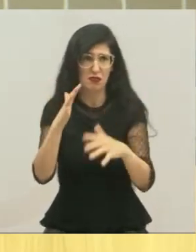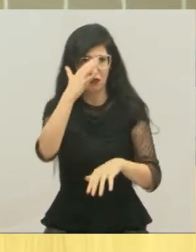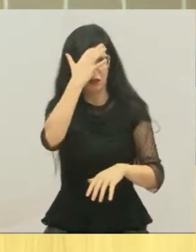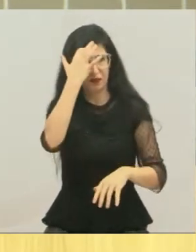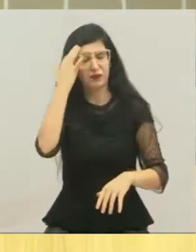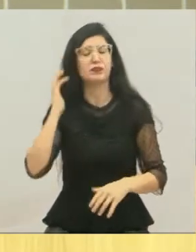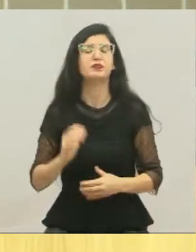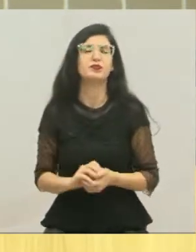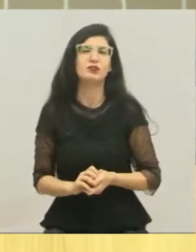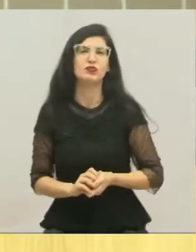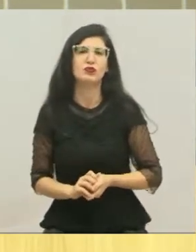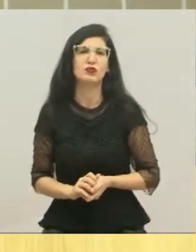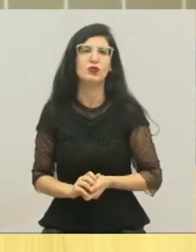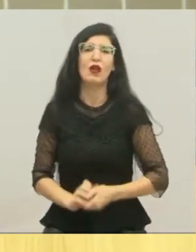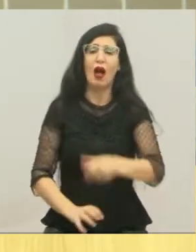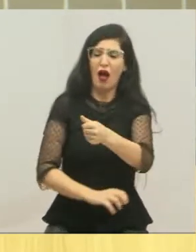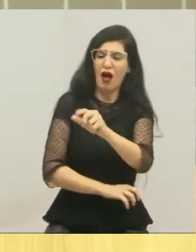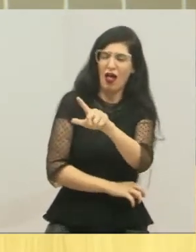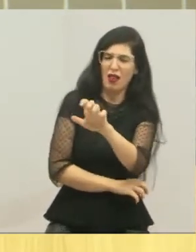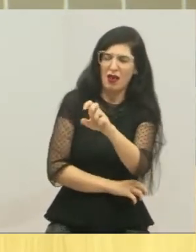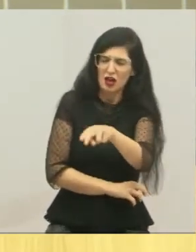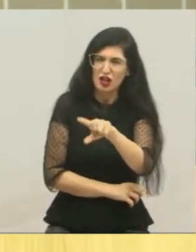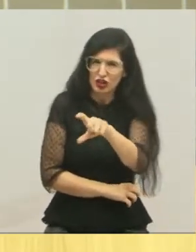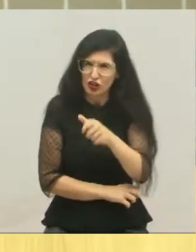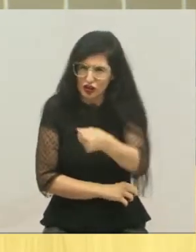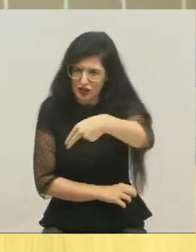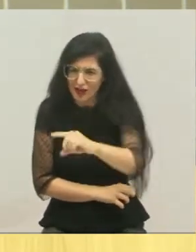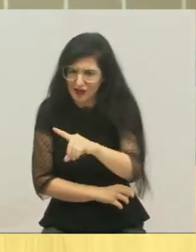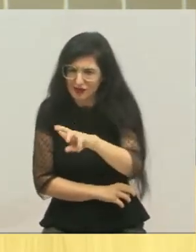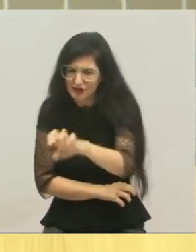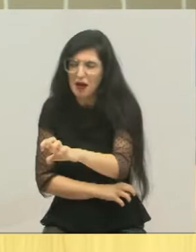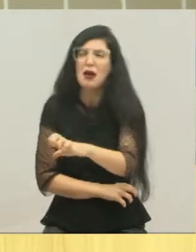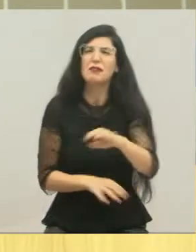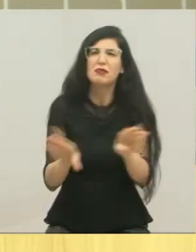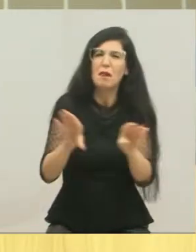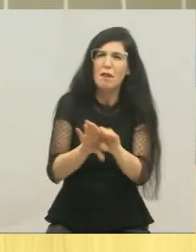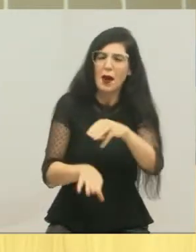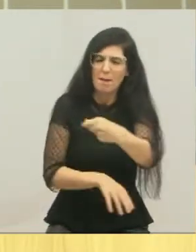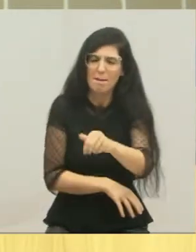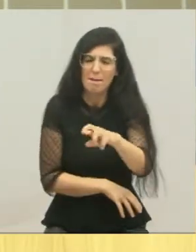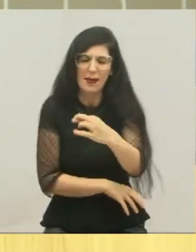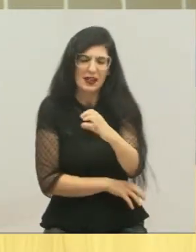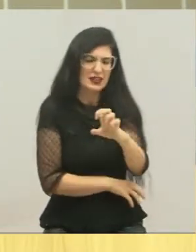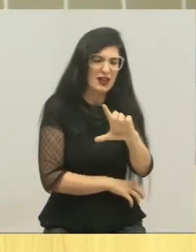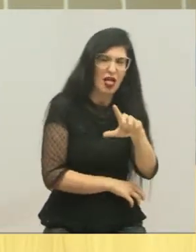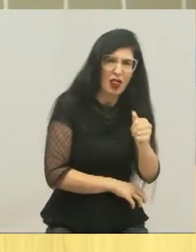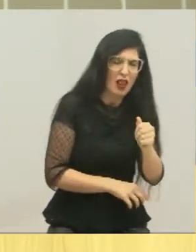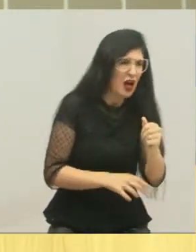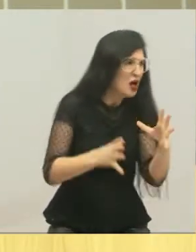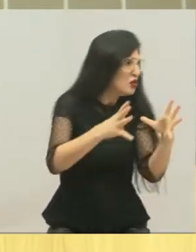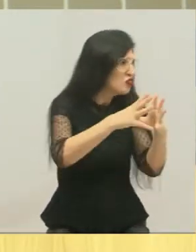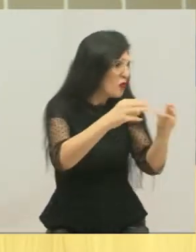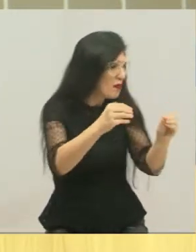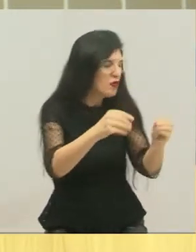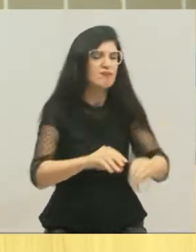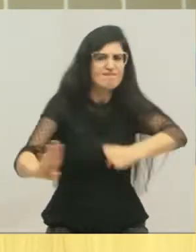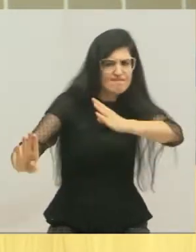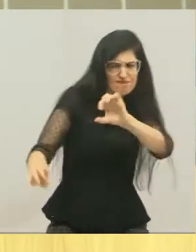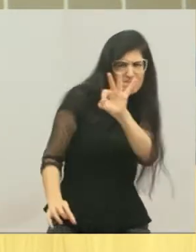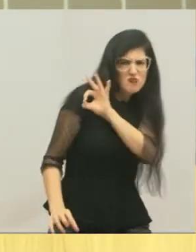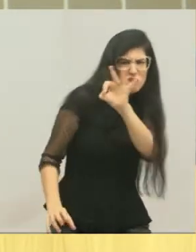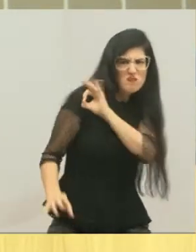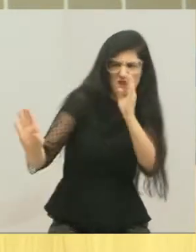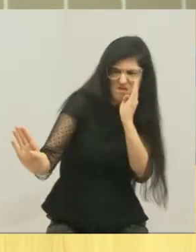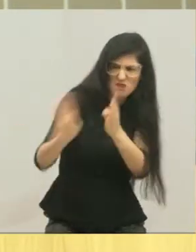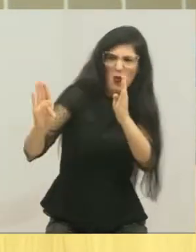do casal Alexandre e Marcela, recentemente ocorrido em nossa cidade. Autoria, vereador